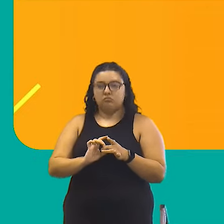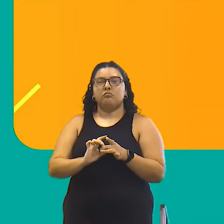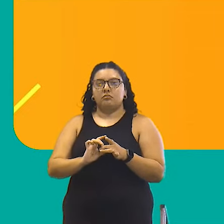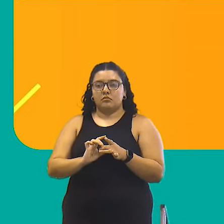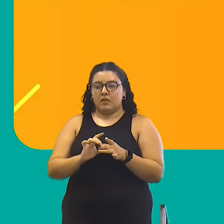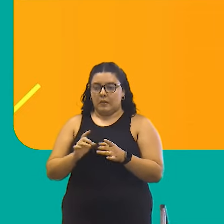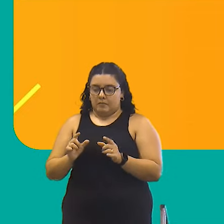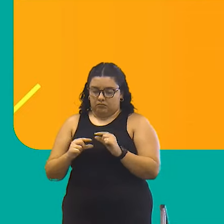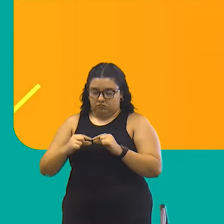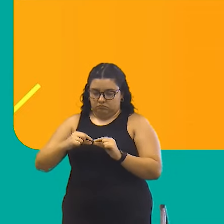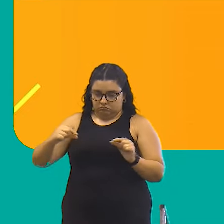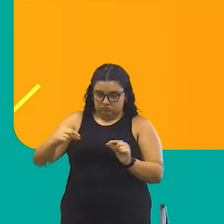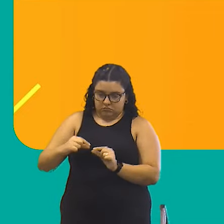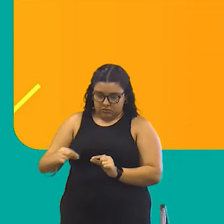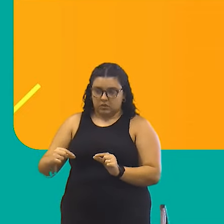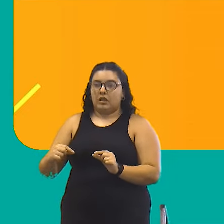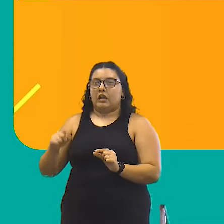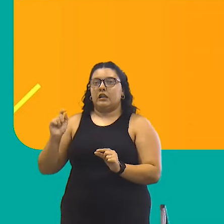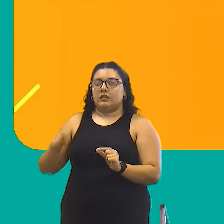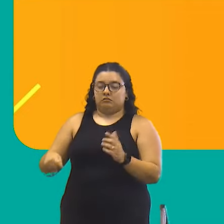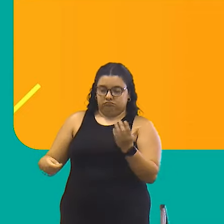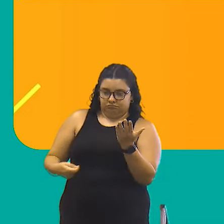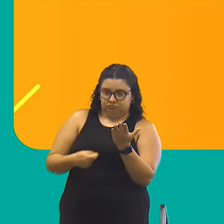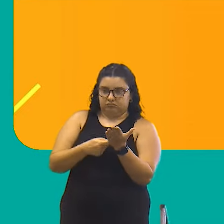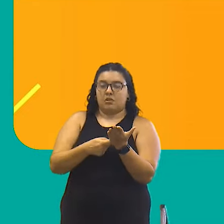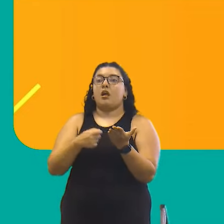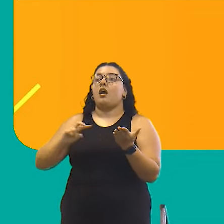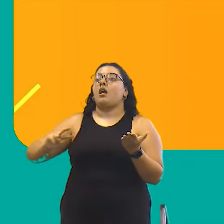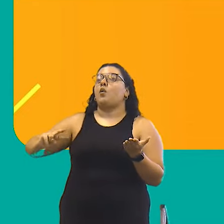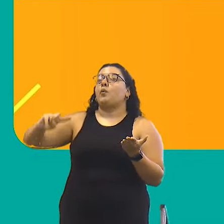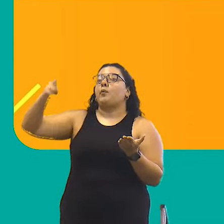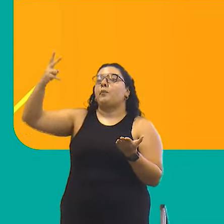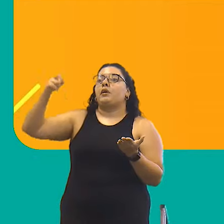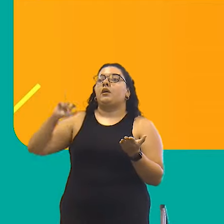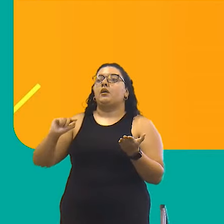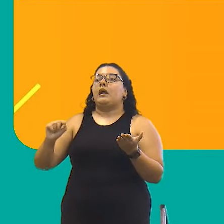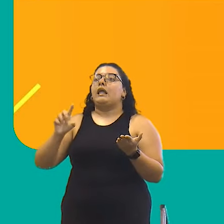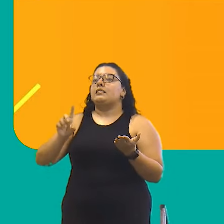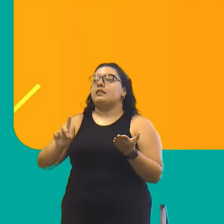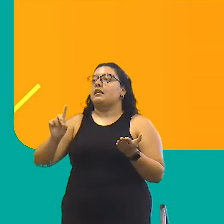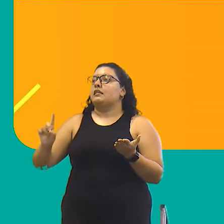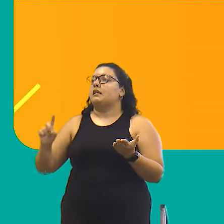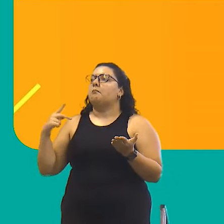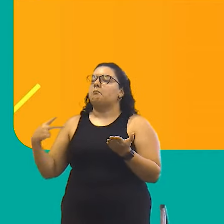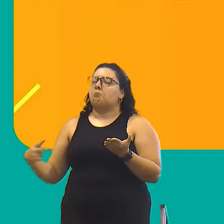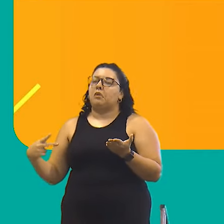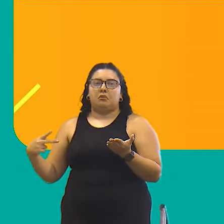dessas pilhas possibilita um aumento da DDP.